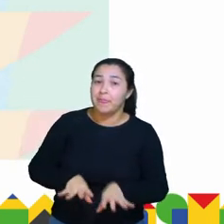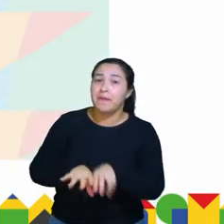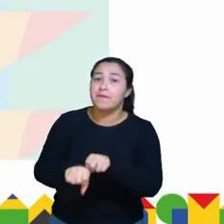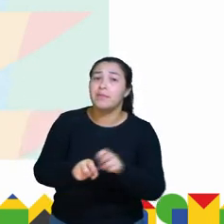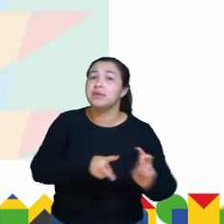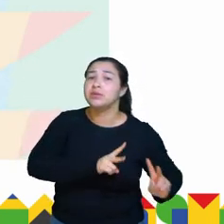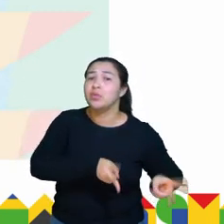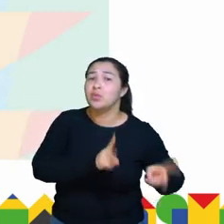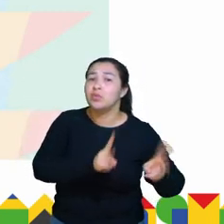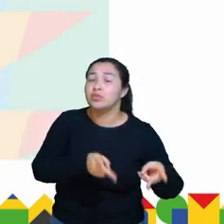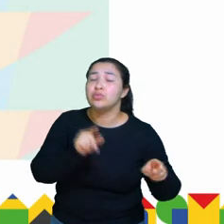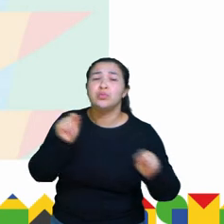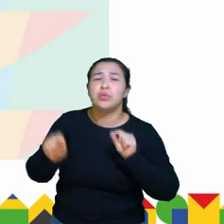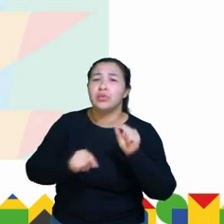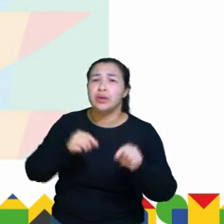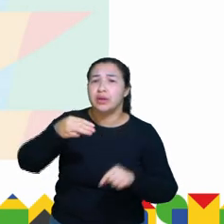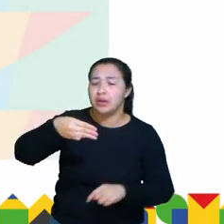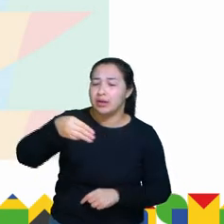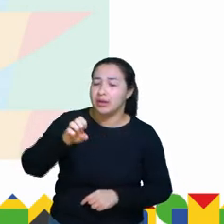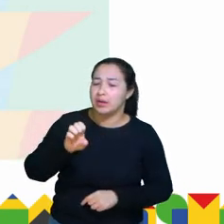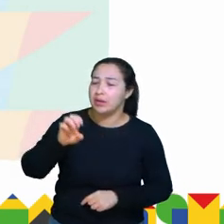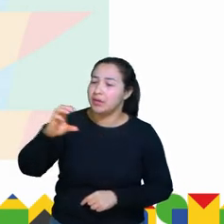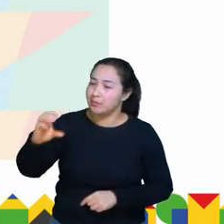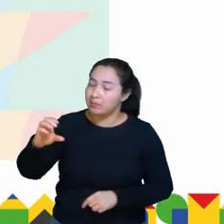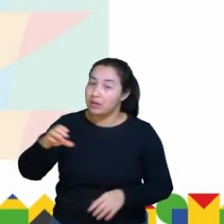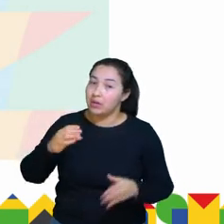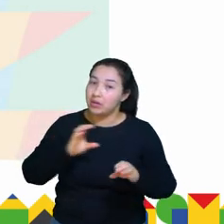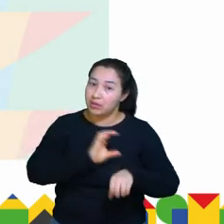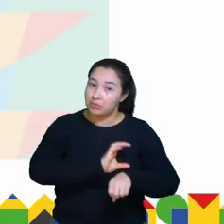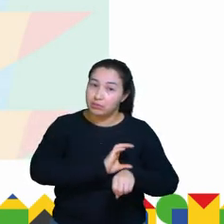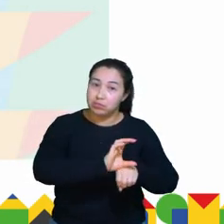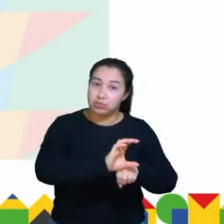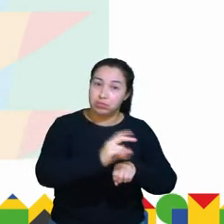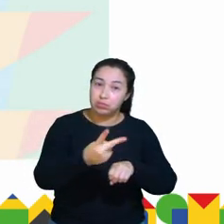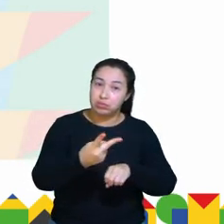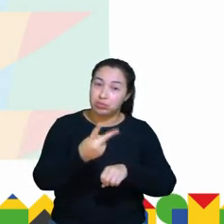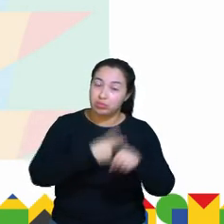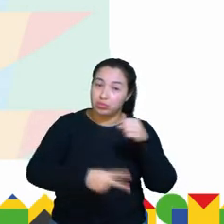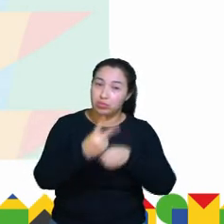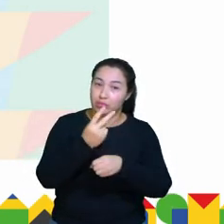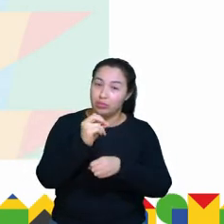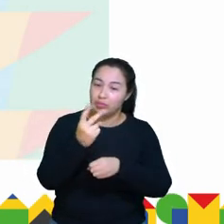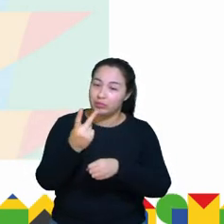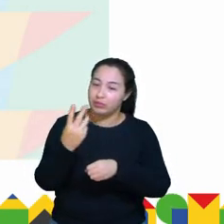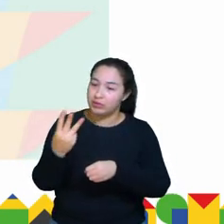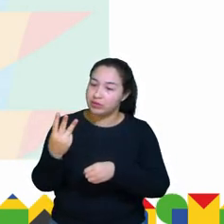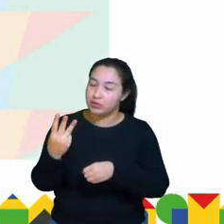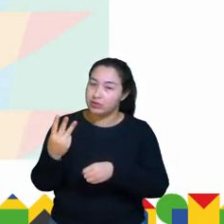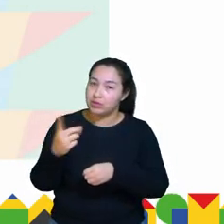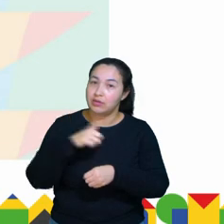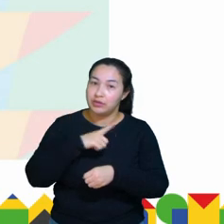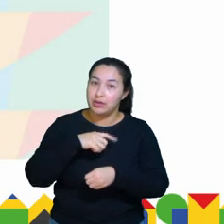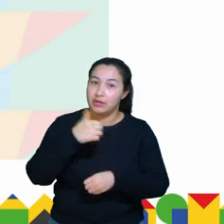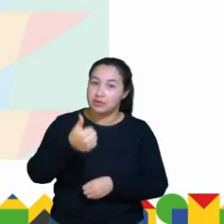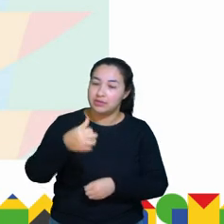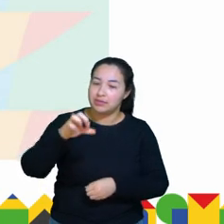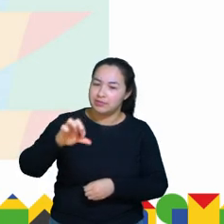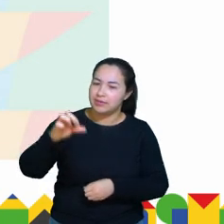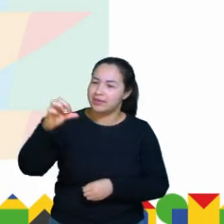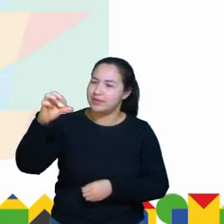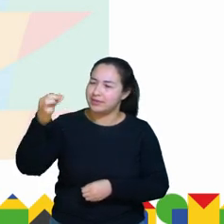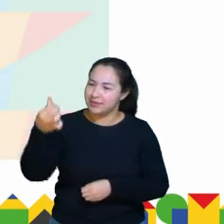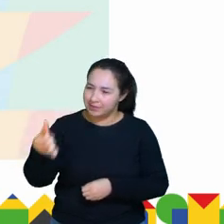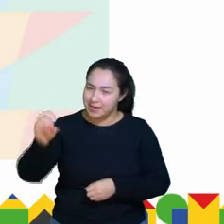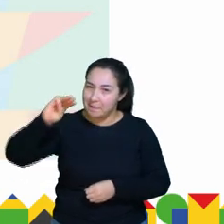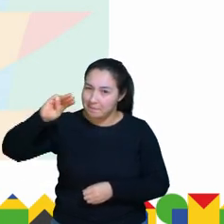o MEC investiu em 2023 196 milhões a parceria com